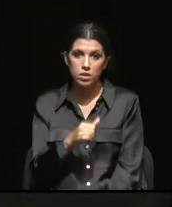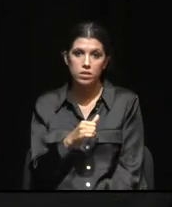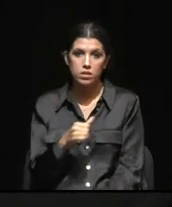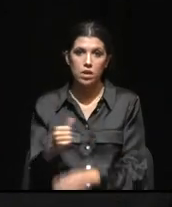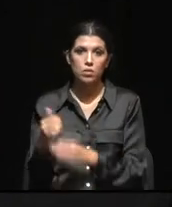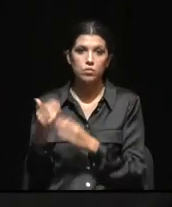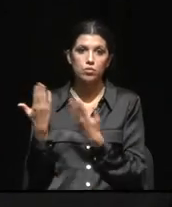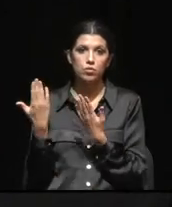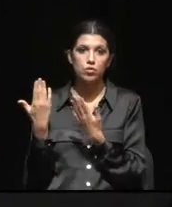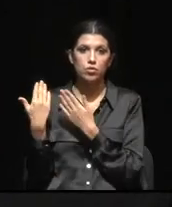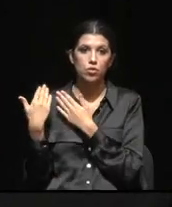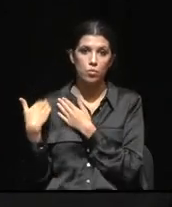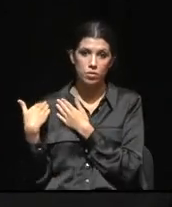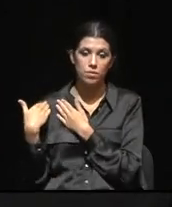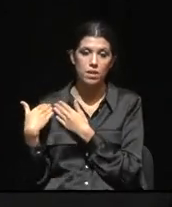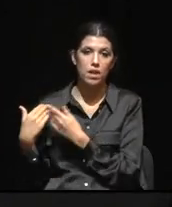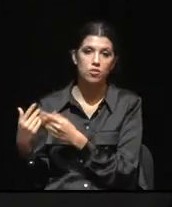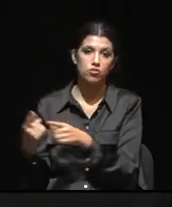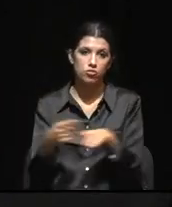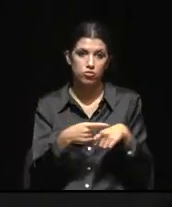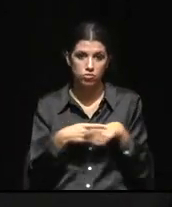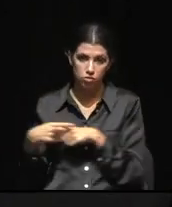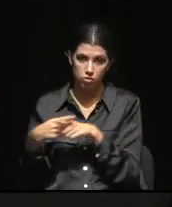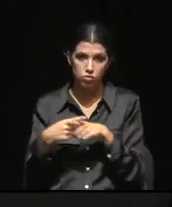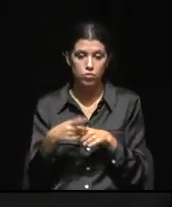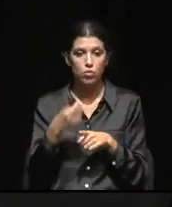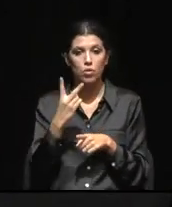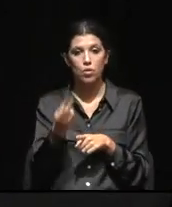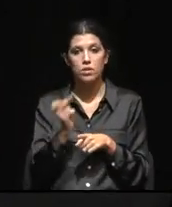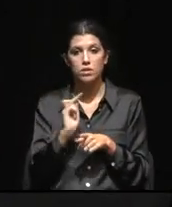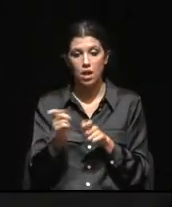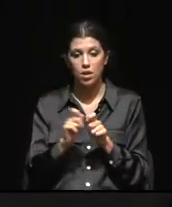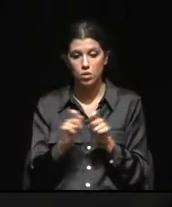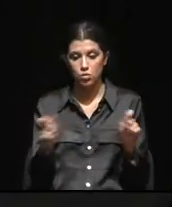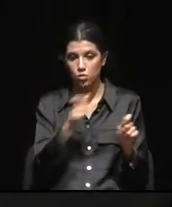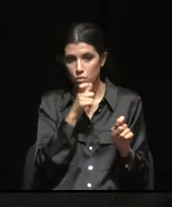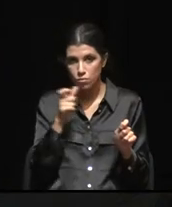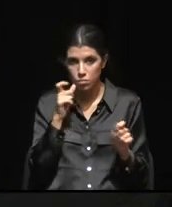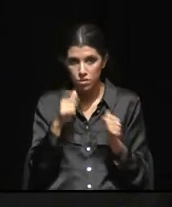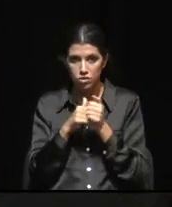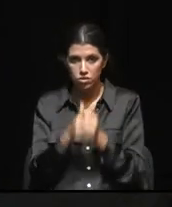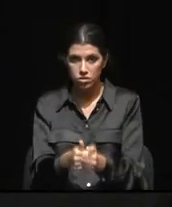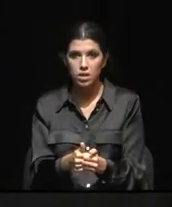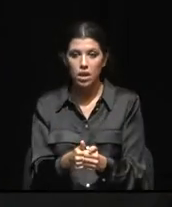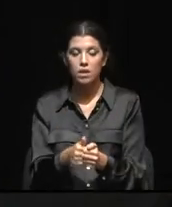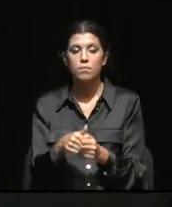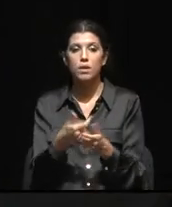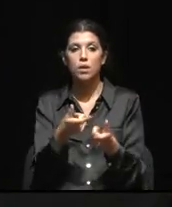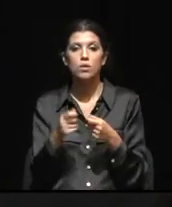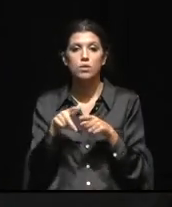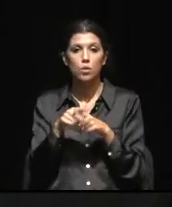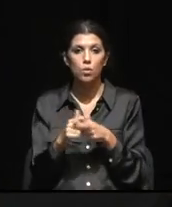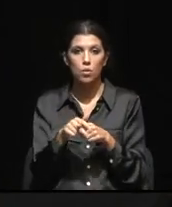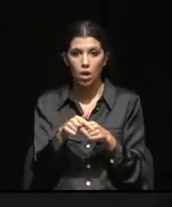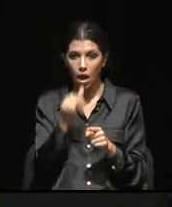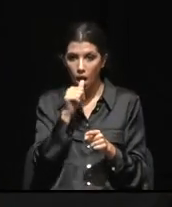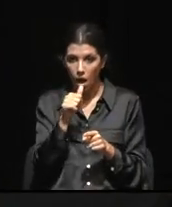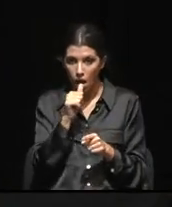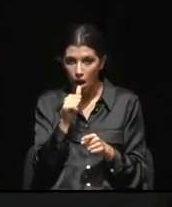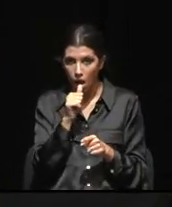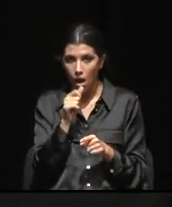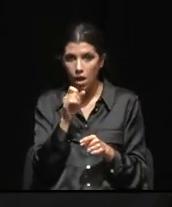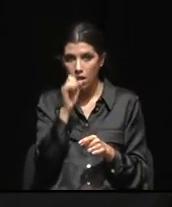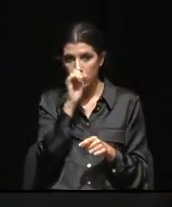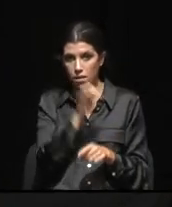encargos plurianuais e emissão de autorização prévia para a Assunção de compromissos para a aquisição de serviços de manutenção dos elementos de água em